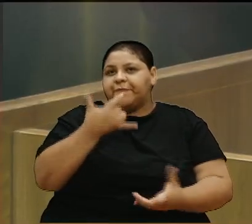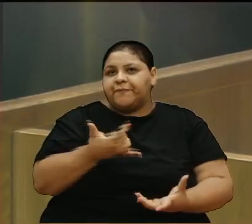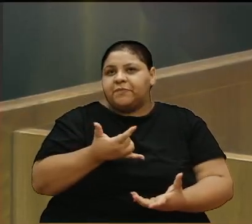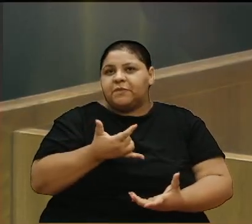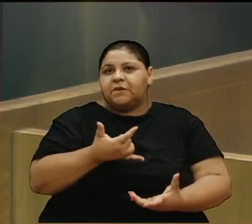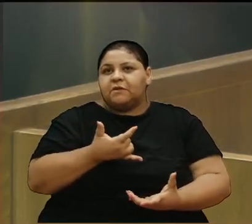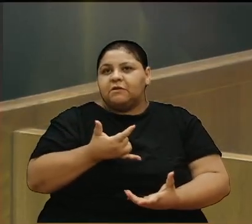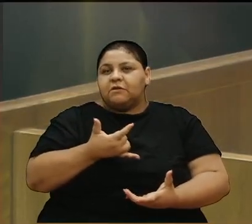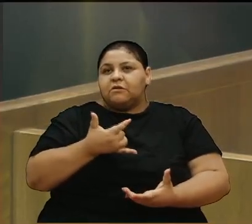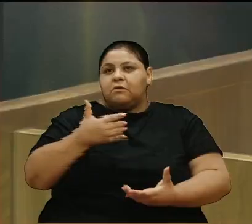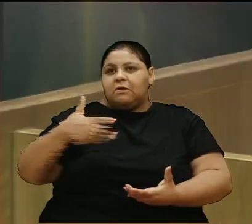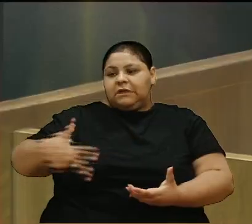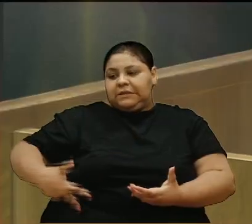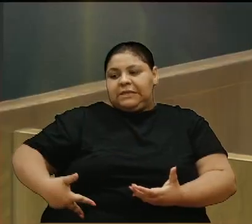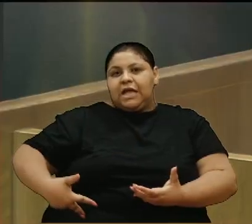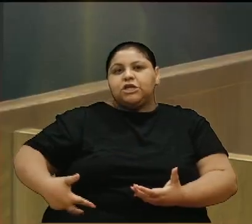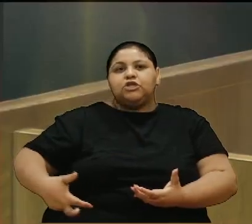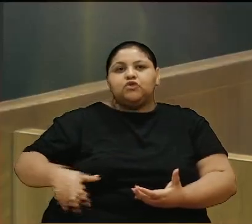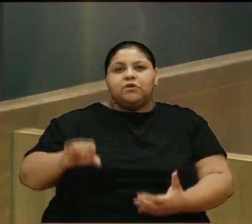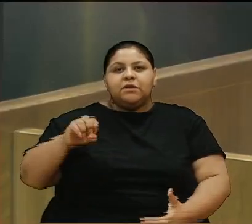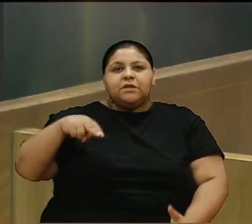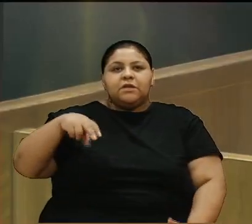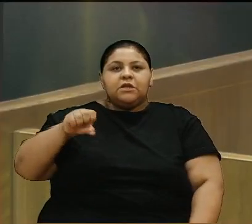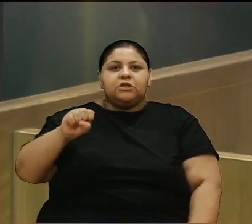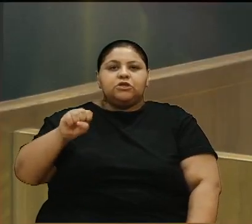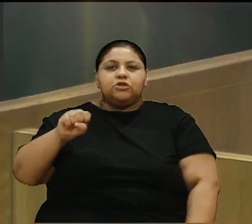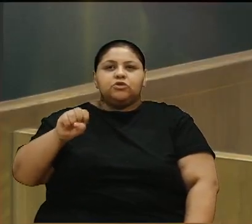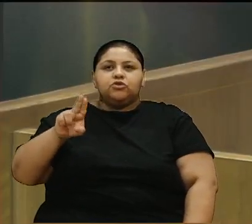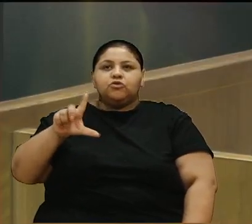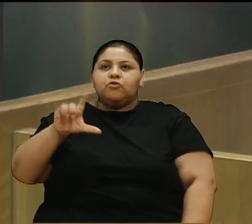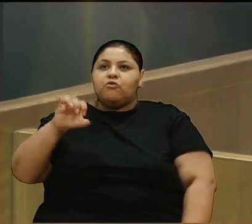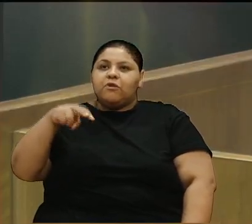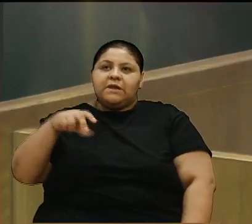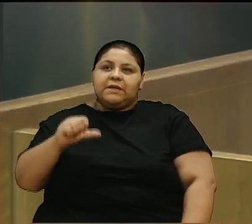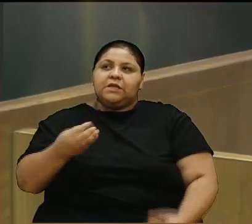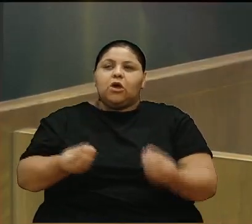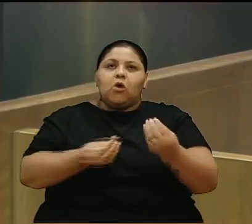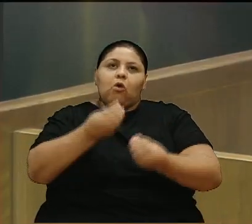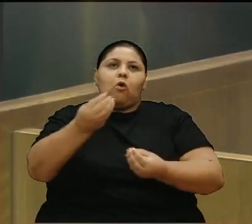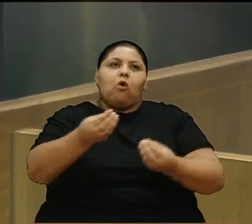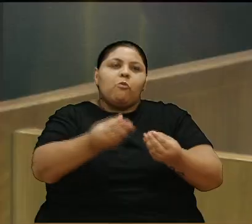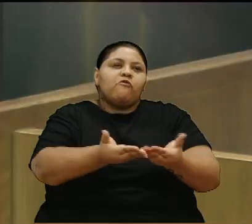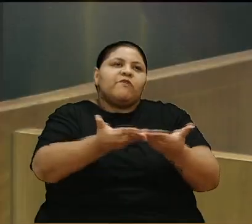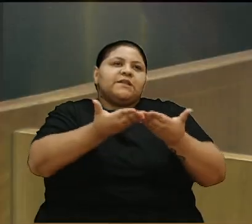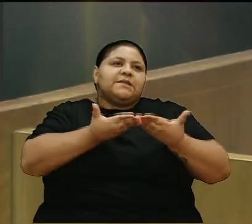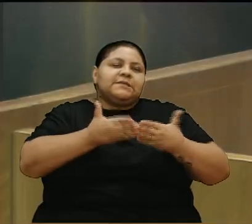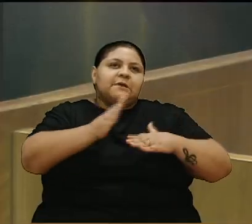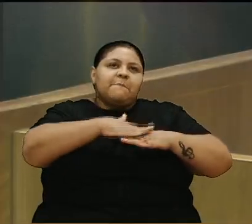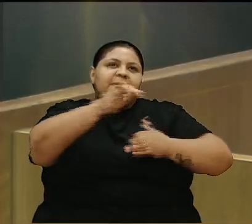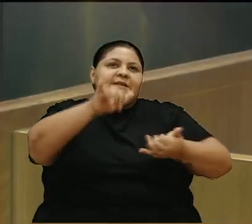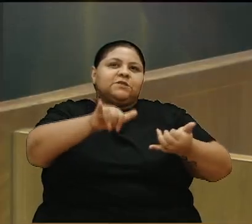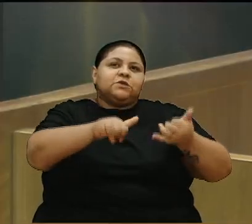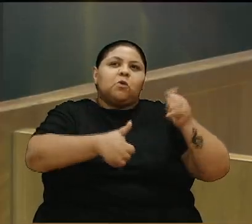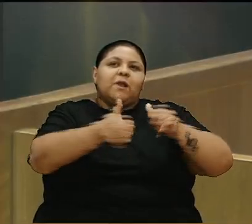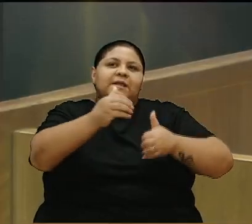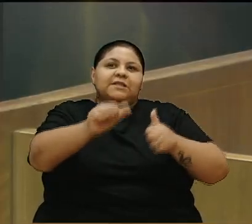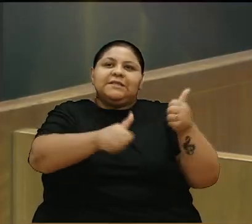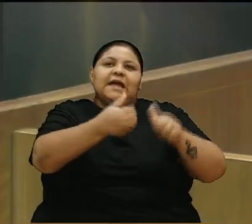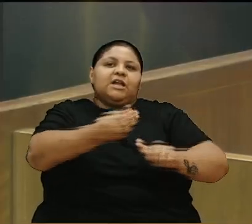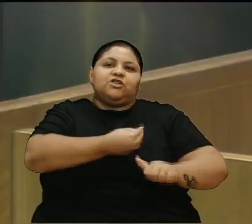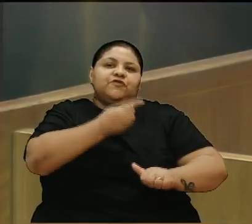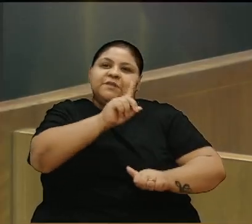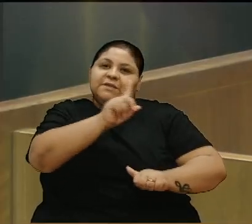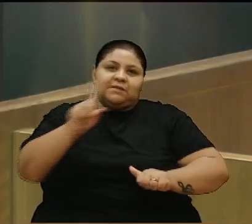insulina não como algo que vai trazer mais qualidade de vida. Não, a gente está falando da insulina como algo que é o diferencial